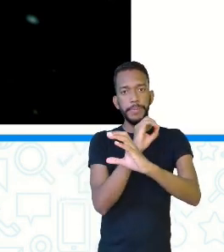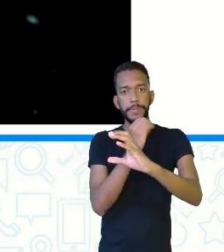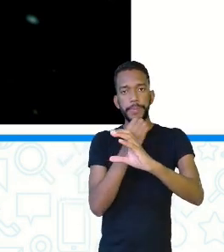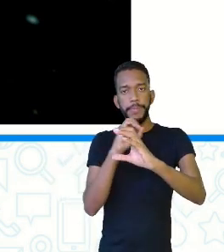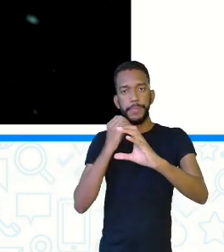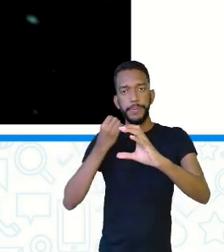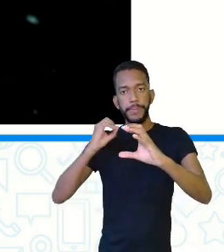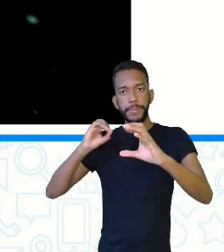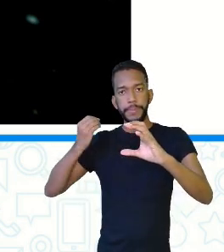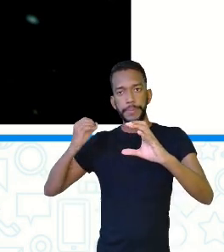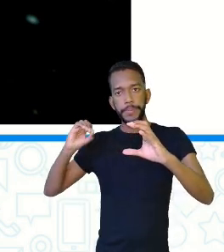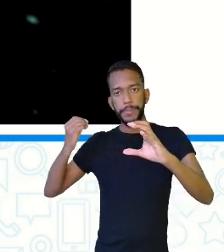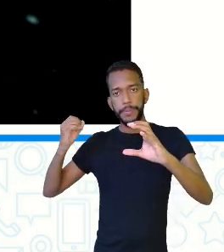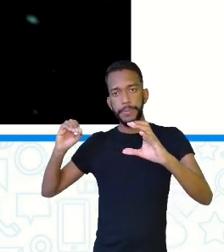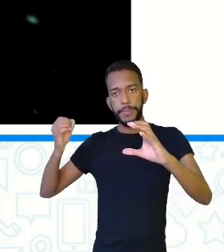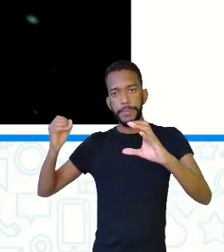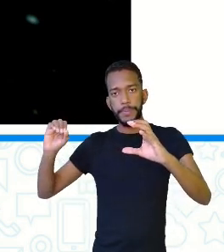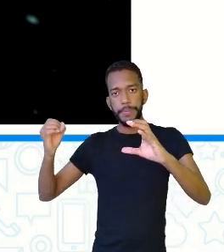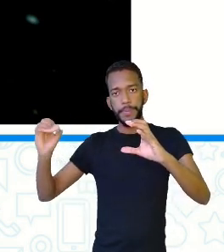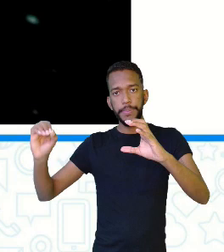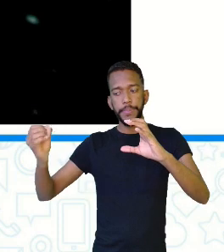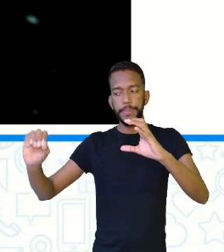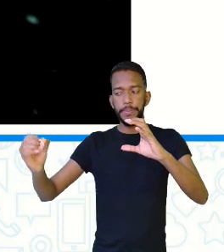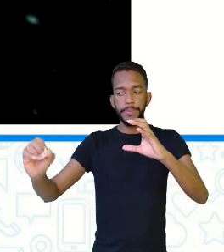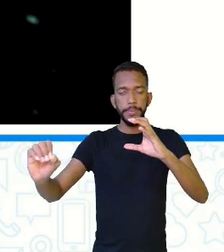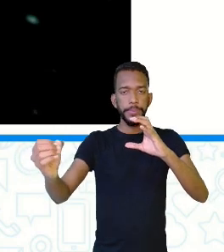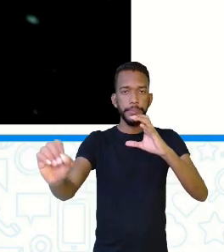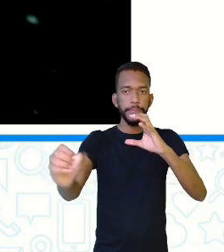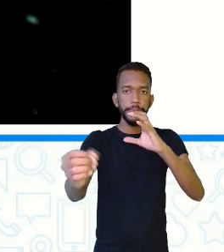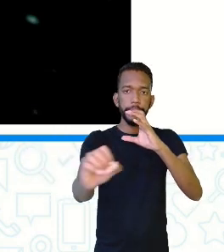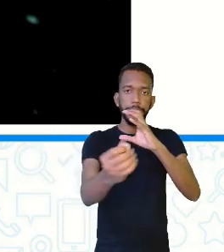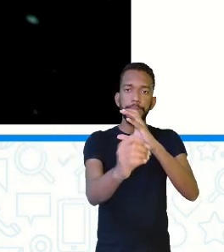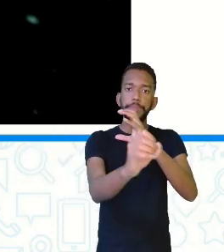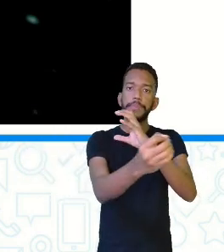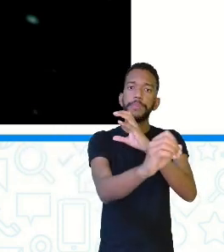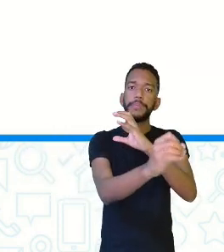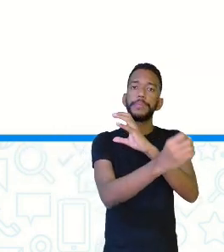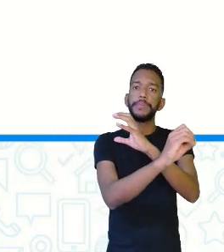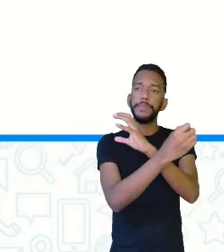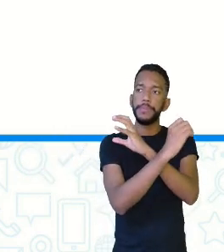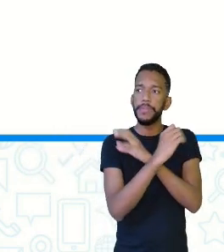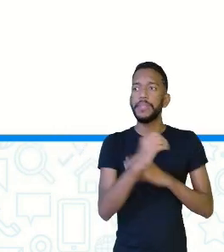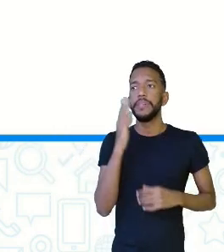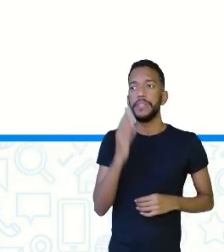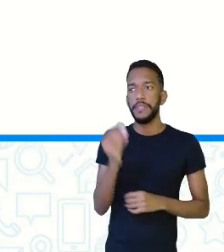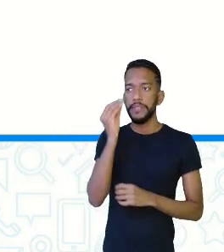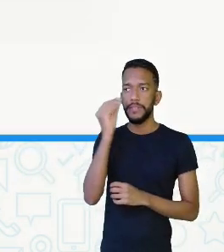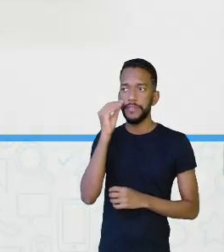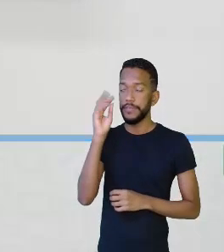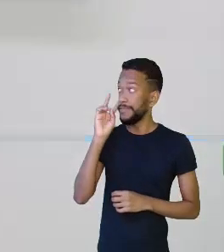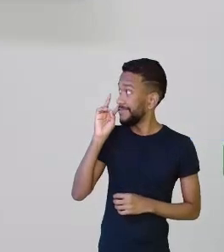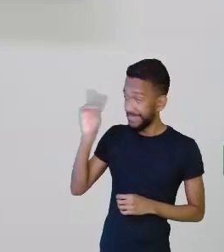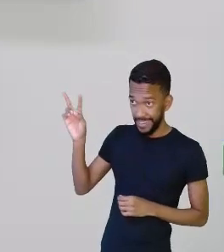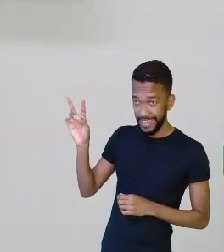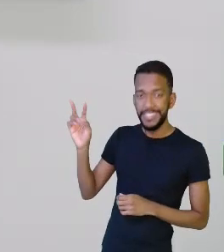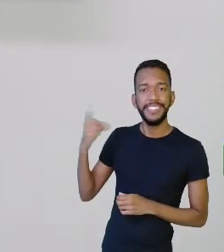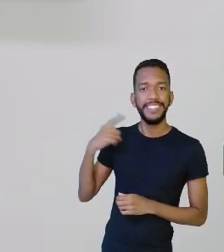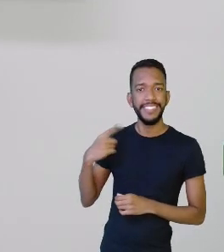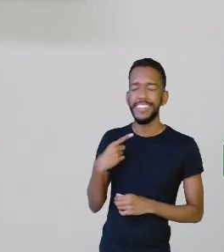redor dela mesmo e também ao redor do Sol. Vocês observem que,